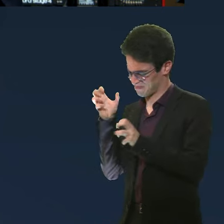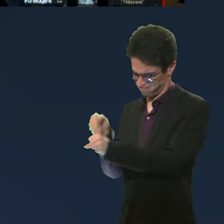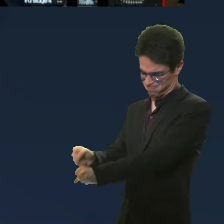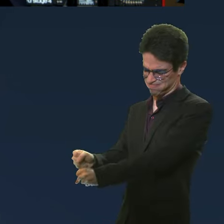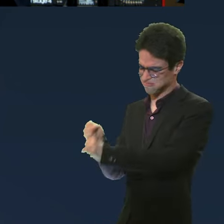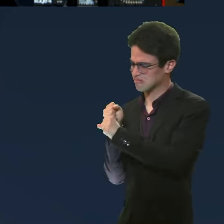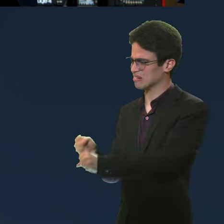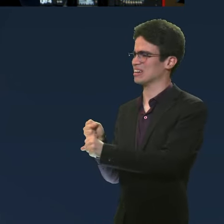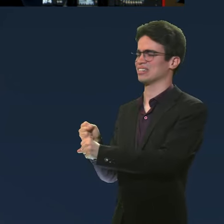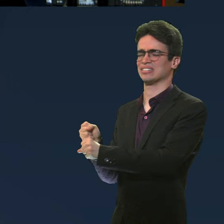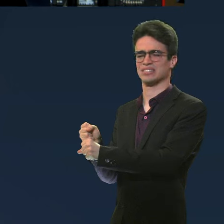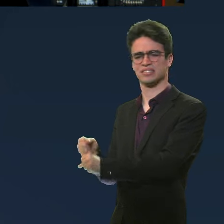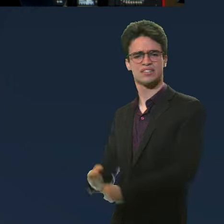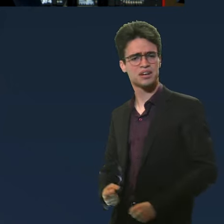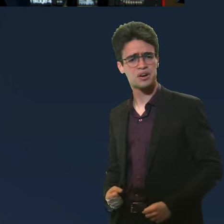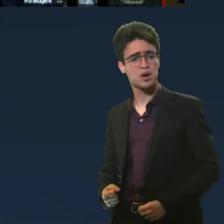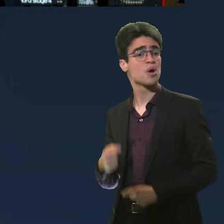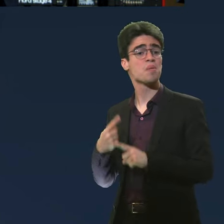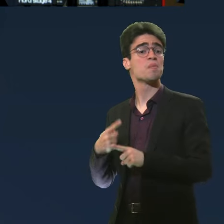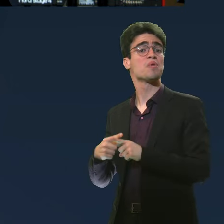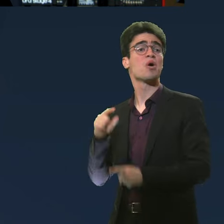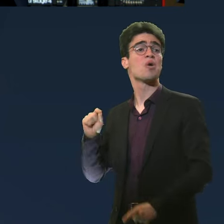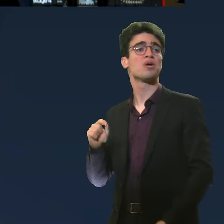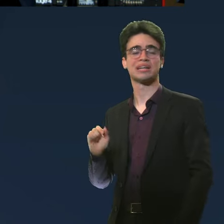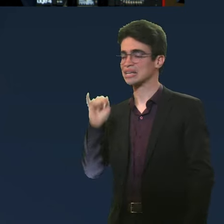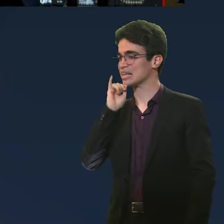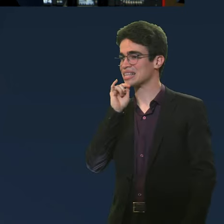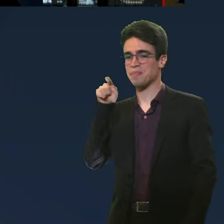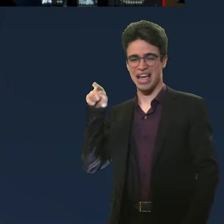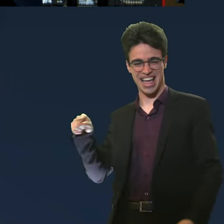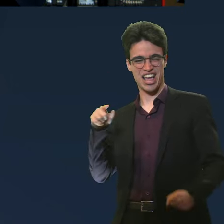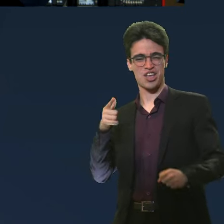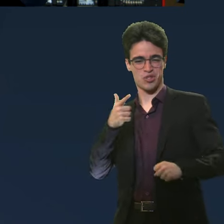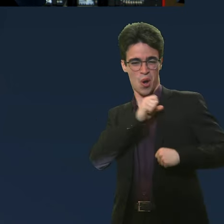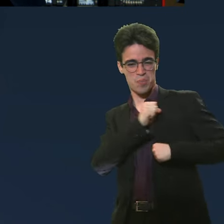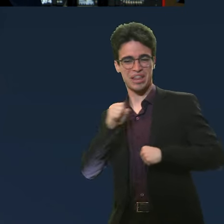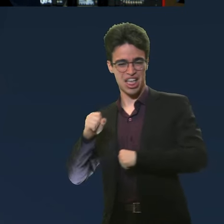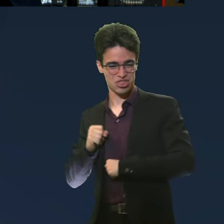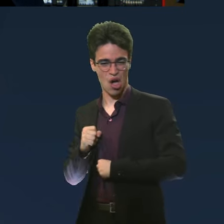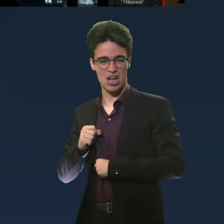que professamos. Pois não temos um sumo sacerdote que não possa